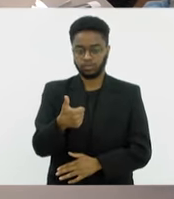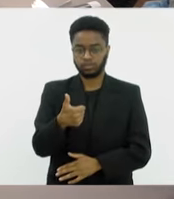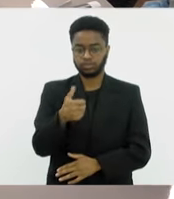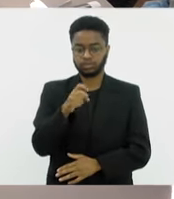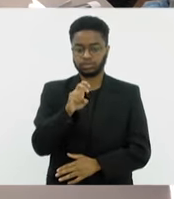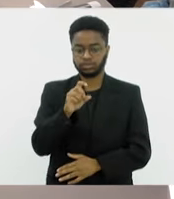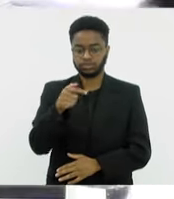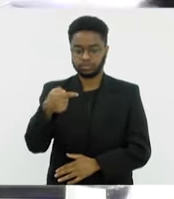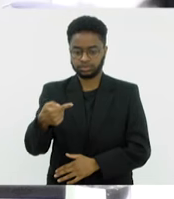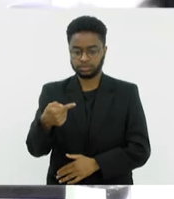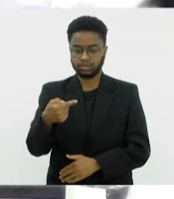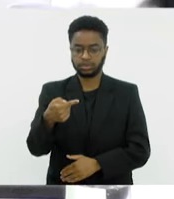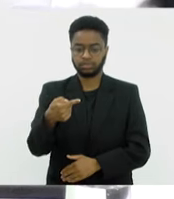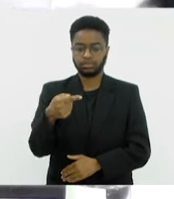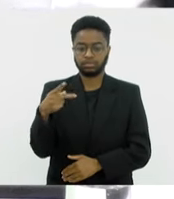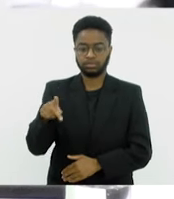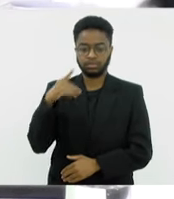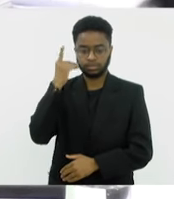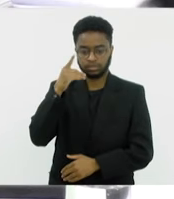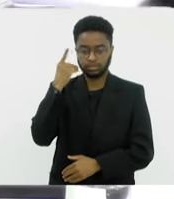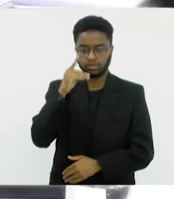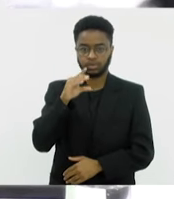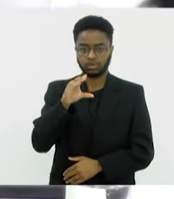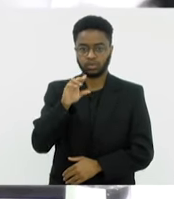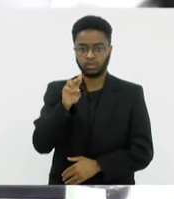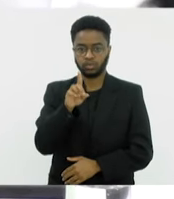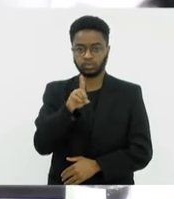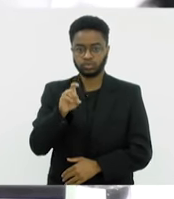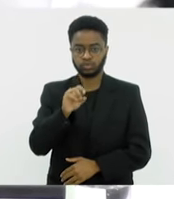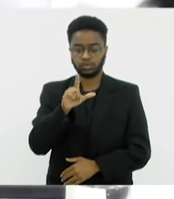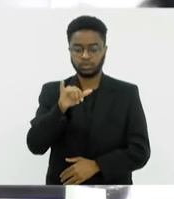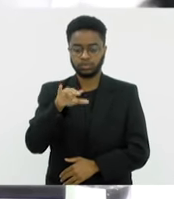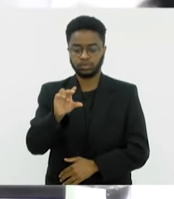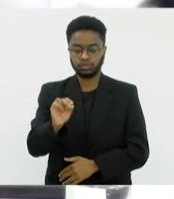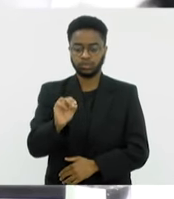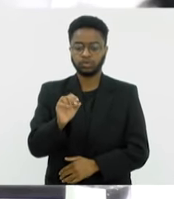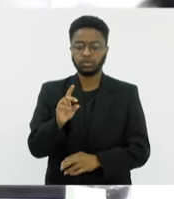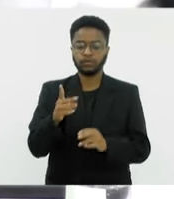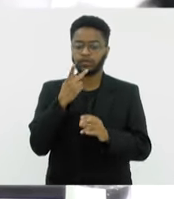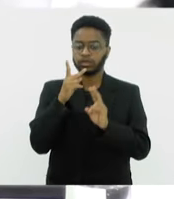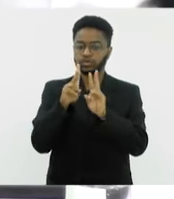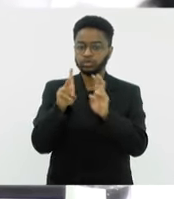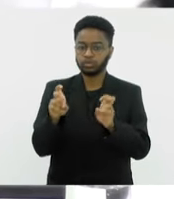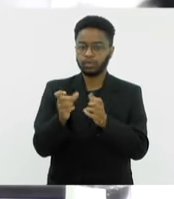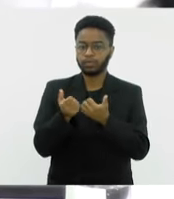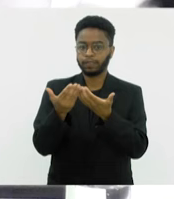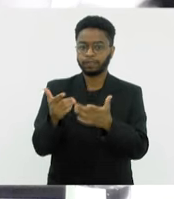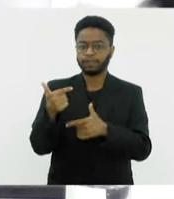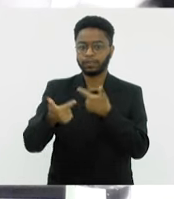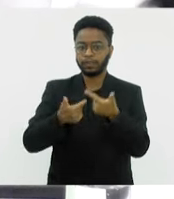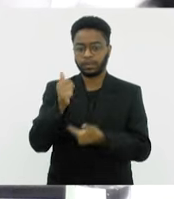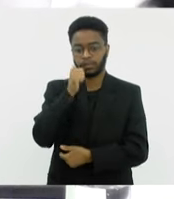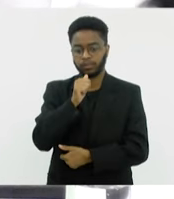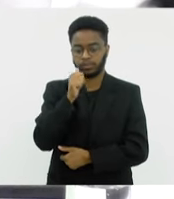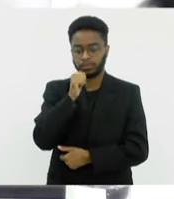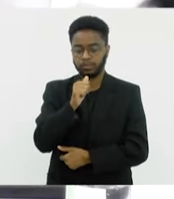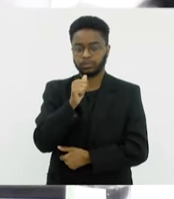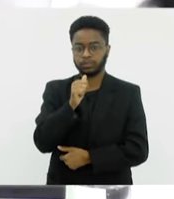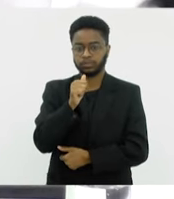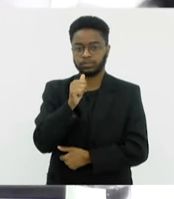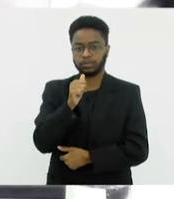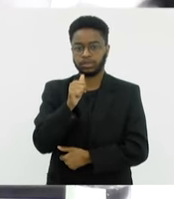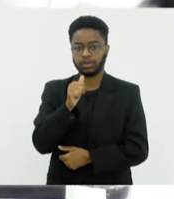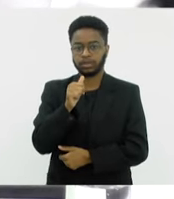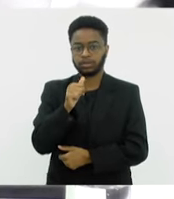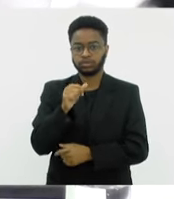3157/24, de autoria do deputado Vinícius Cozzolino, que institui a política de empregabilidade de mulheres em situação de violência doméstica e familiar no